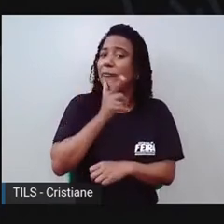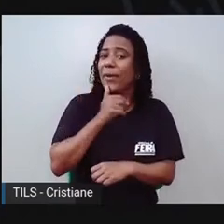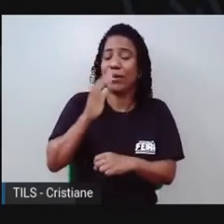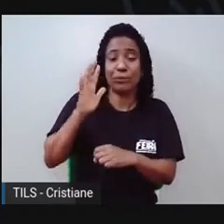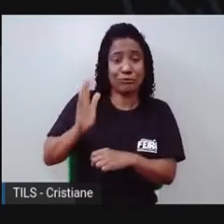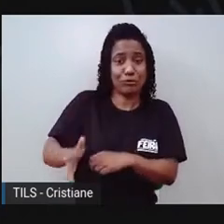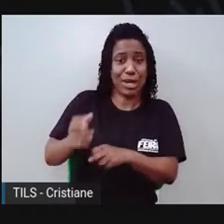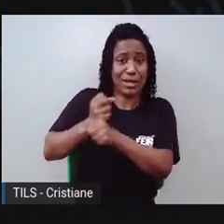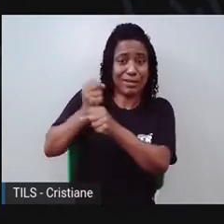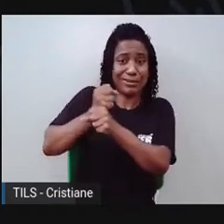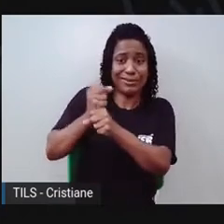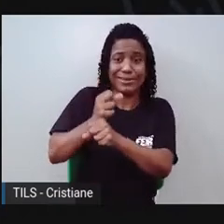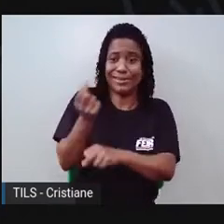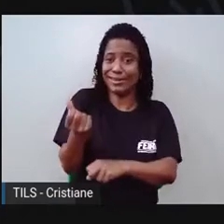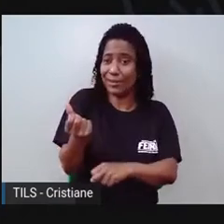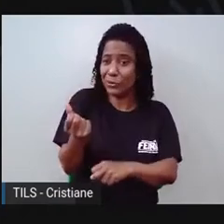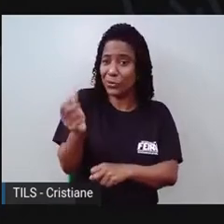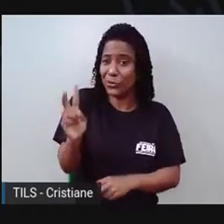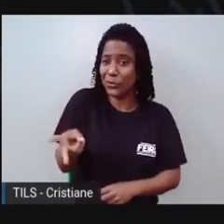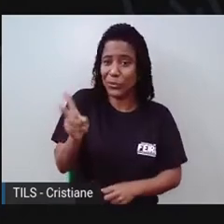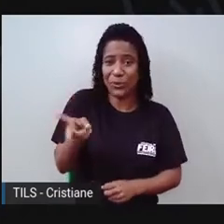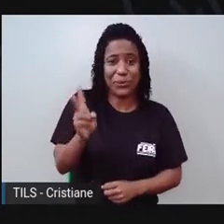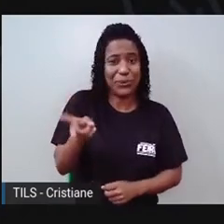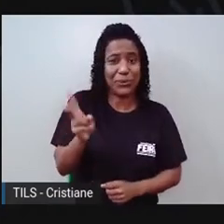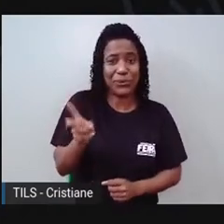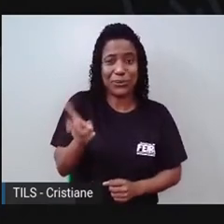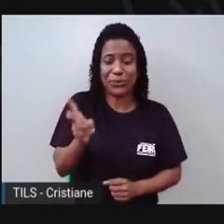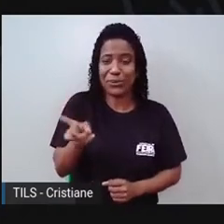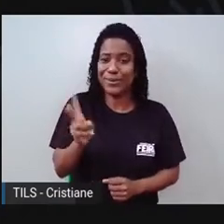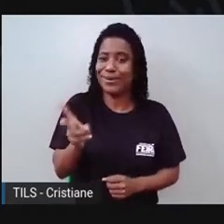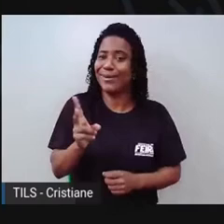fiz ontem. E ele dura bastante.